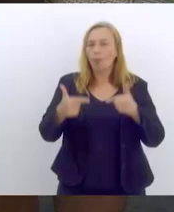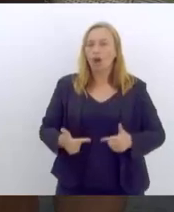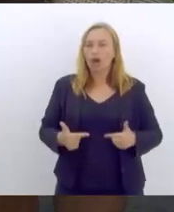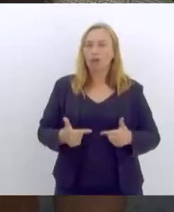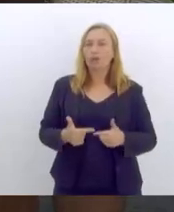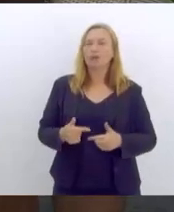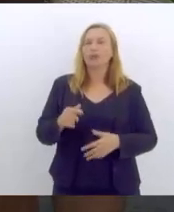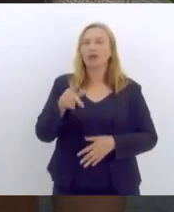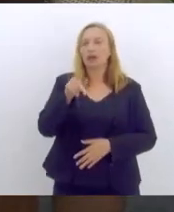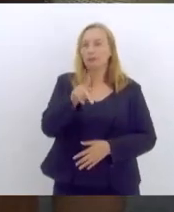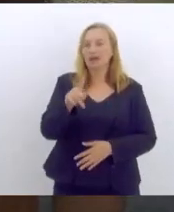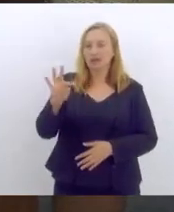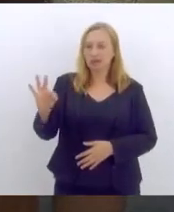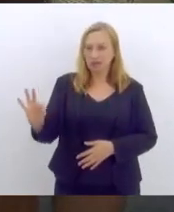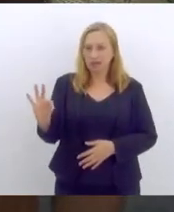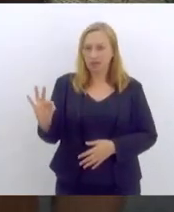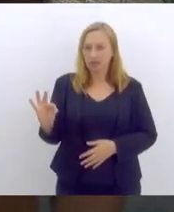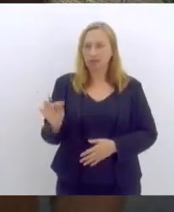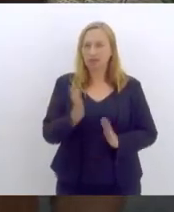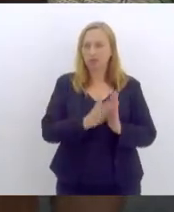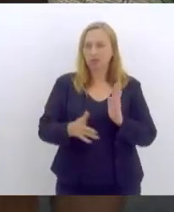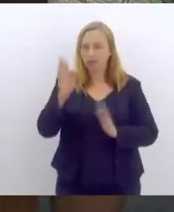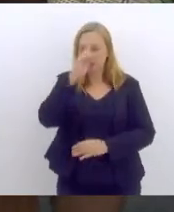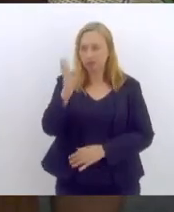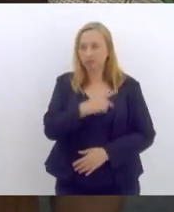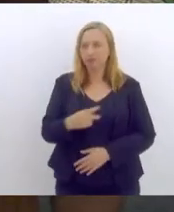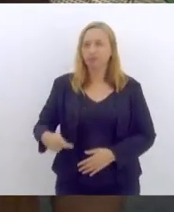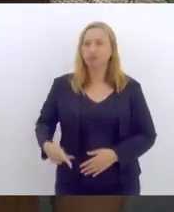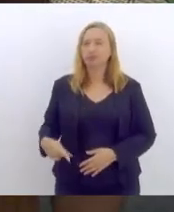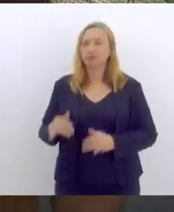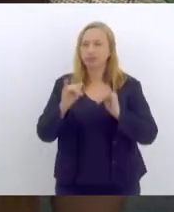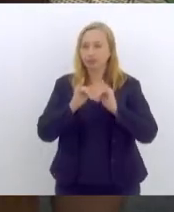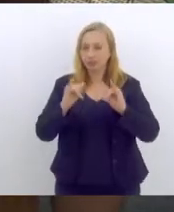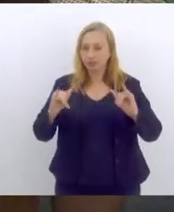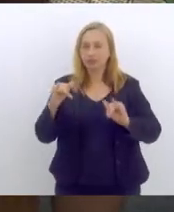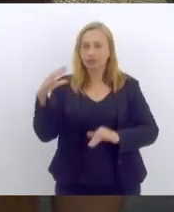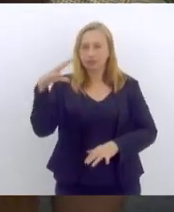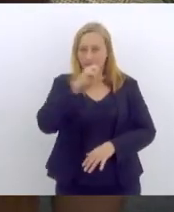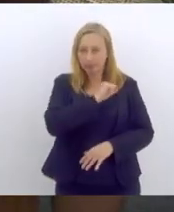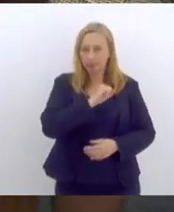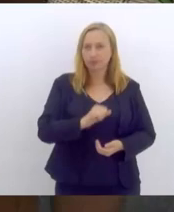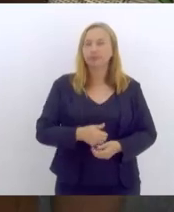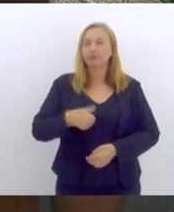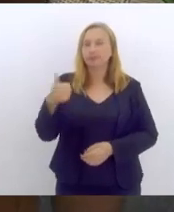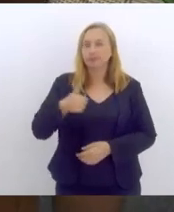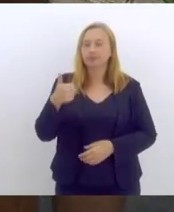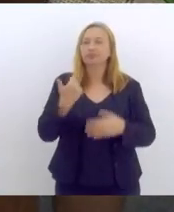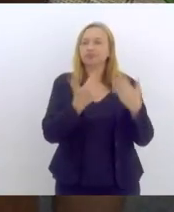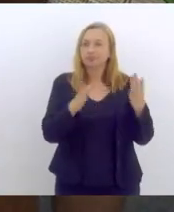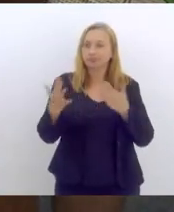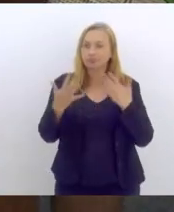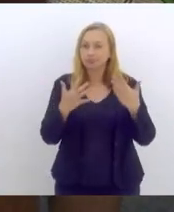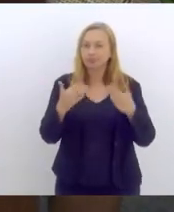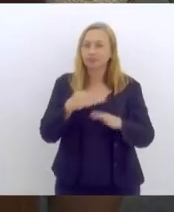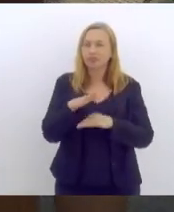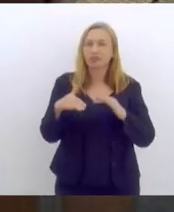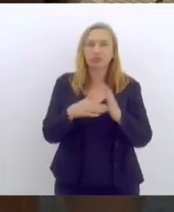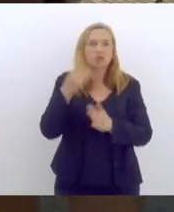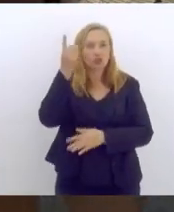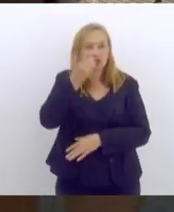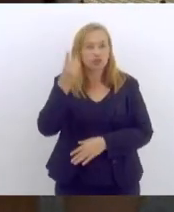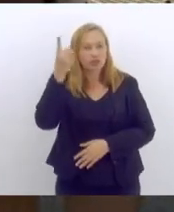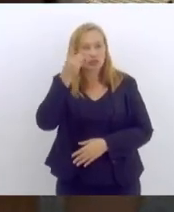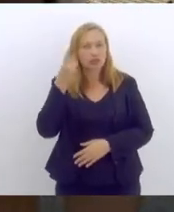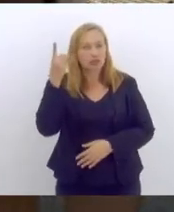bancada do PT. E, pela ordem, presidente, eu queria fazer um informe rapidinho. Primeiro, saudar todos os deputados e